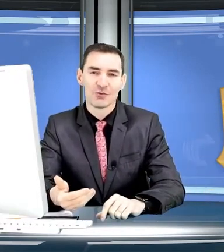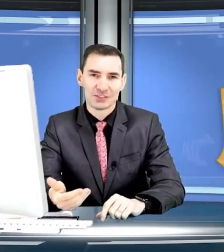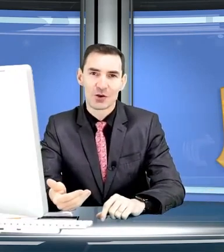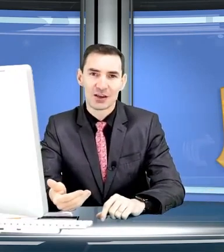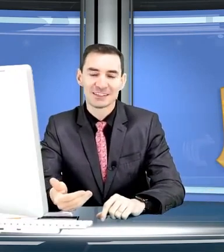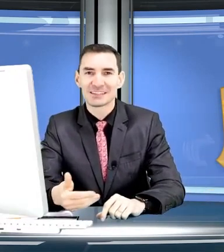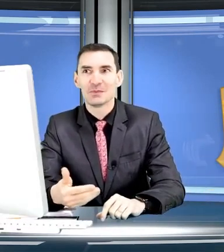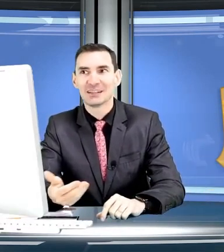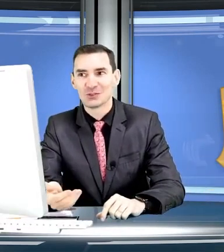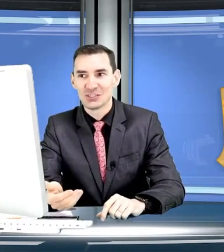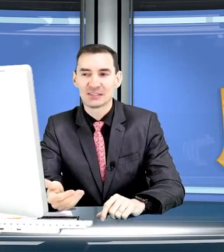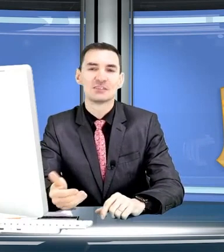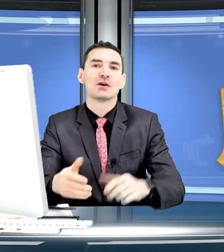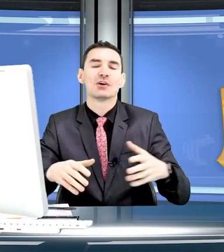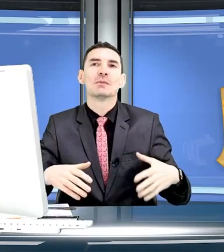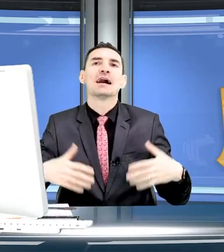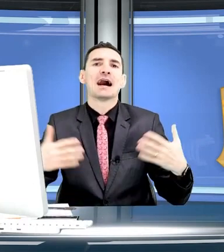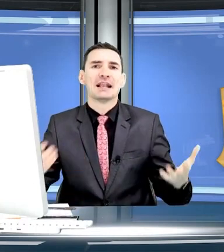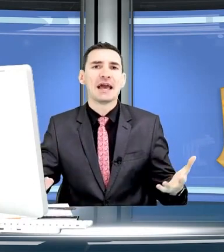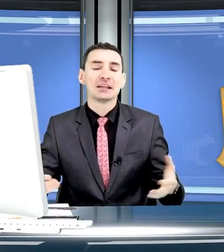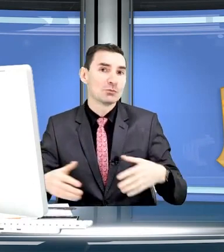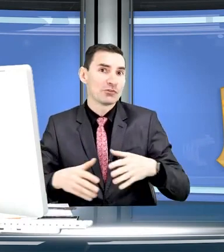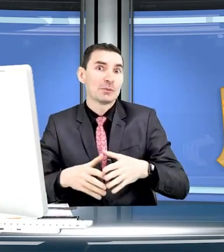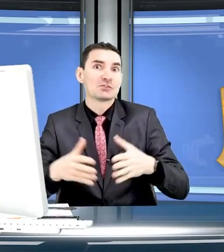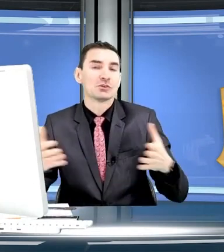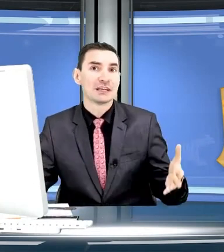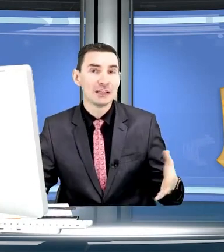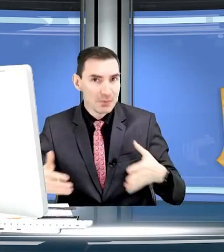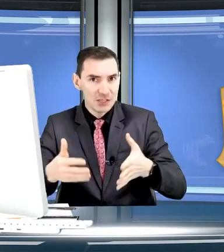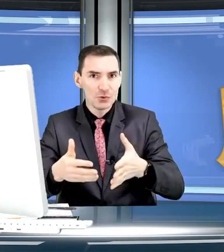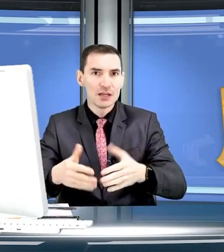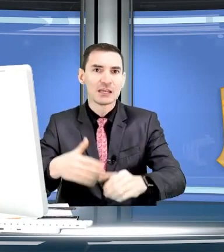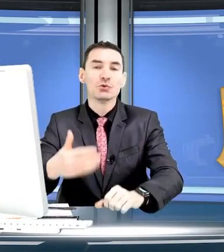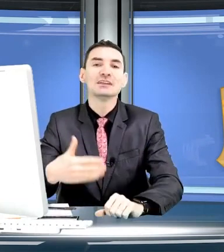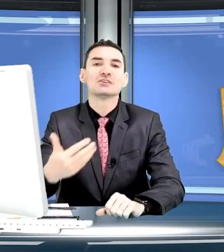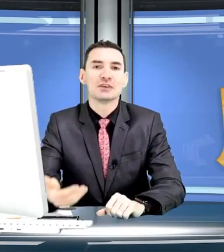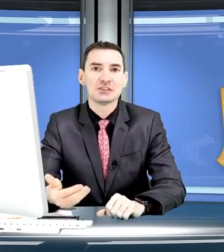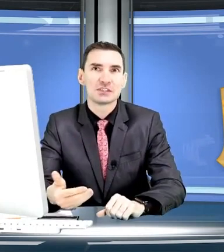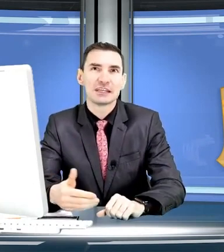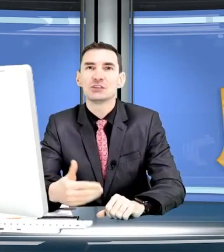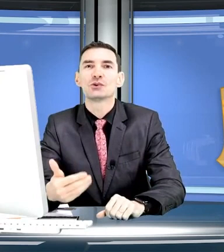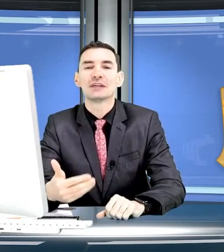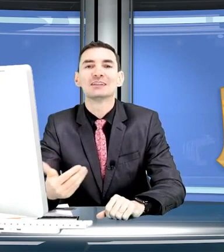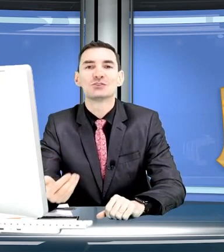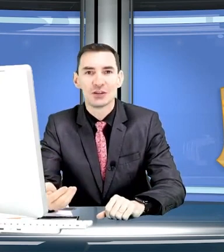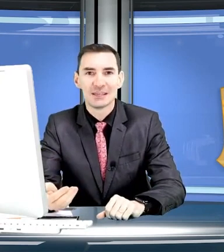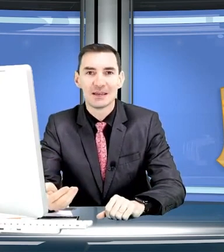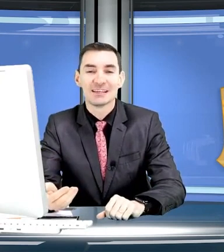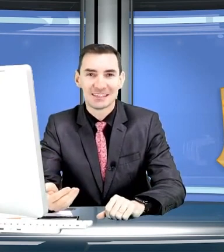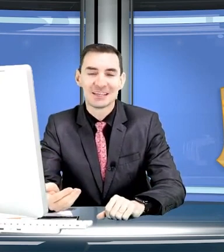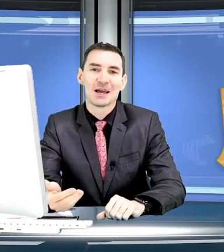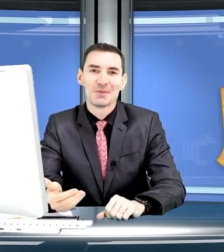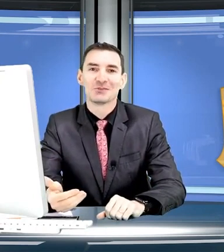especial. Você gosta de saber das notícias de uma forma alegre, de uma forma descontraída, mesmo que muitas vezes você tenha dificuldade de